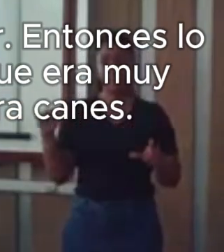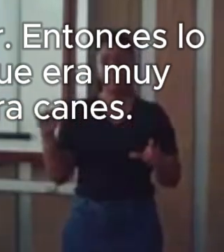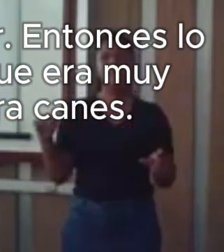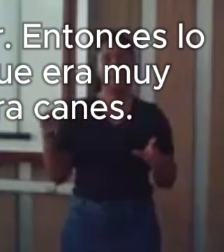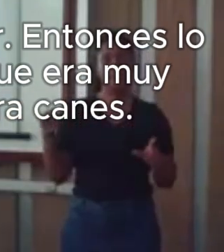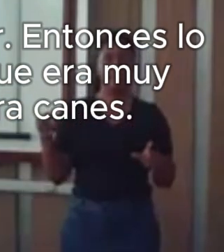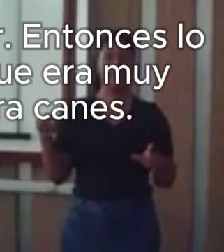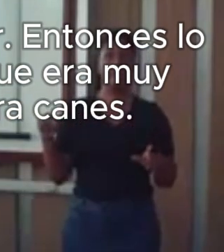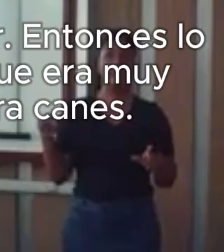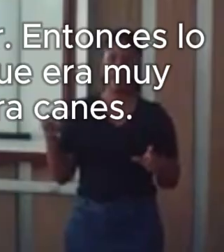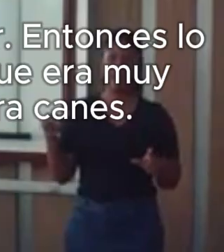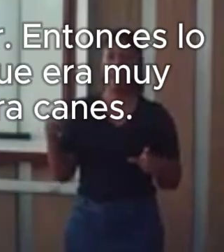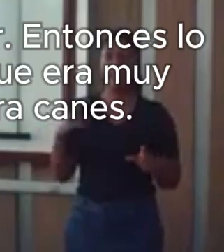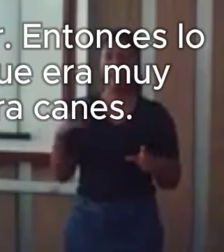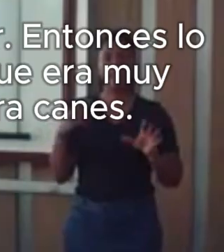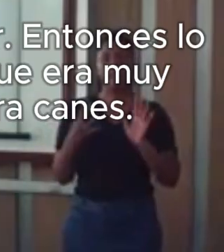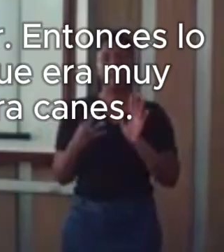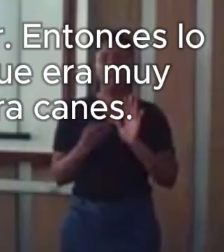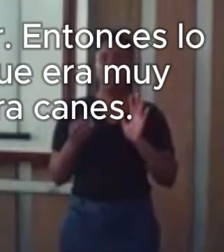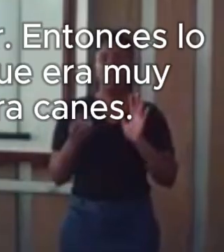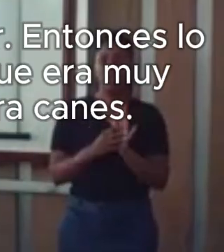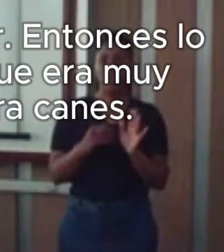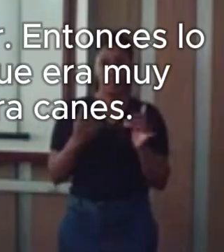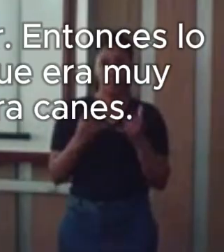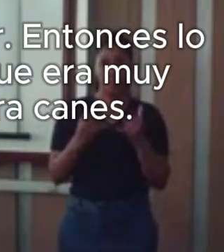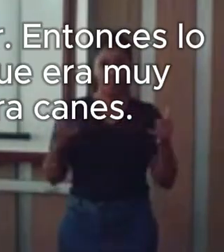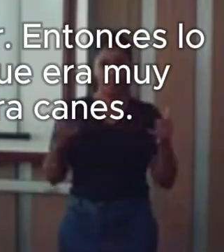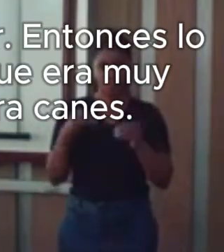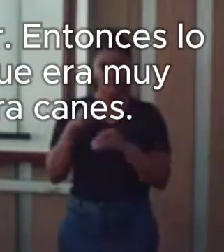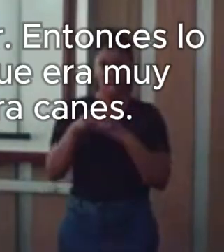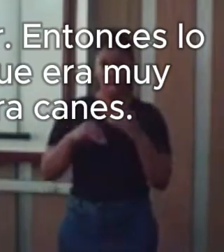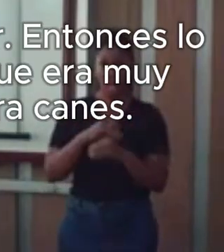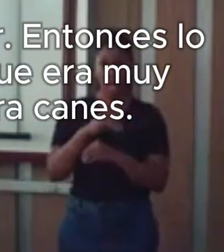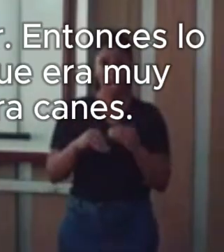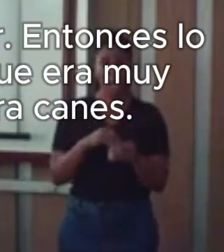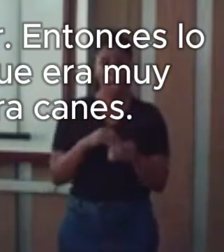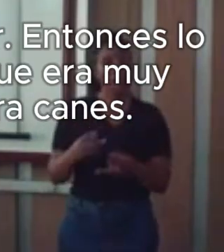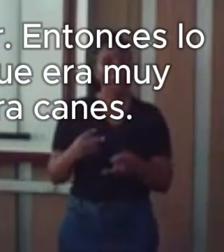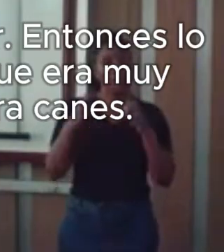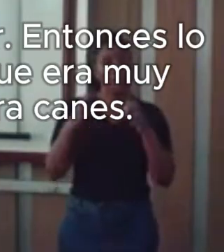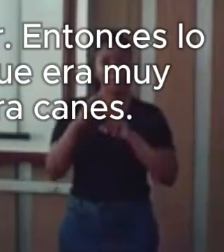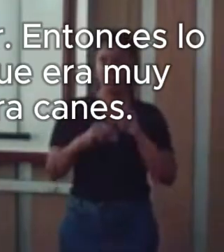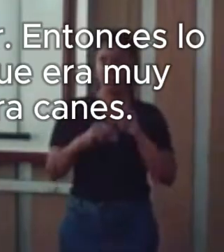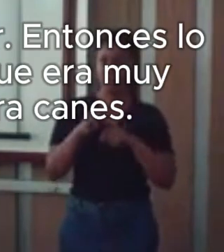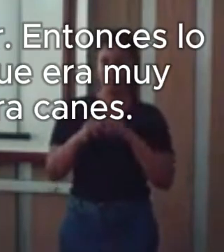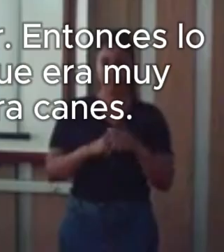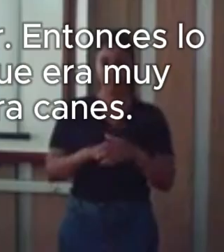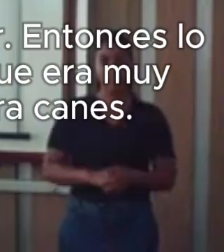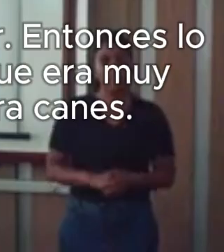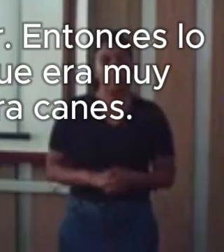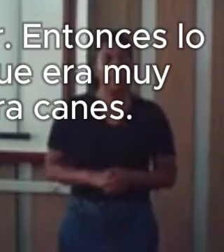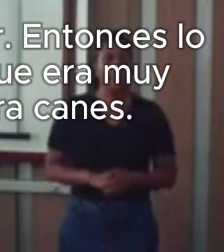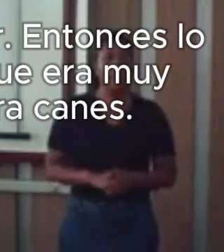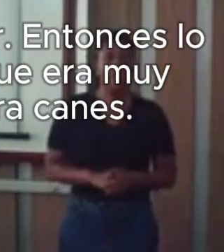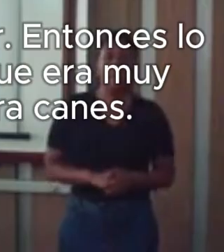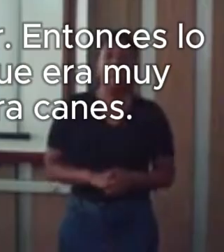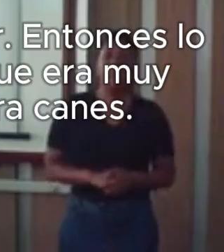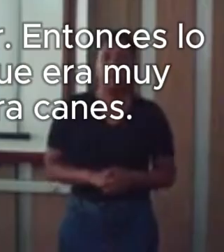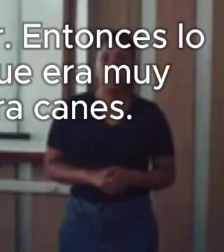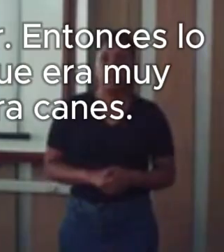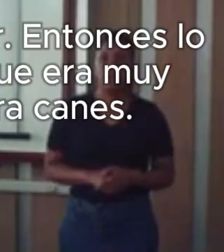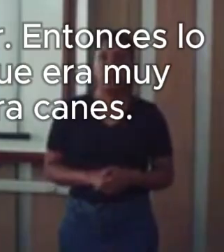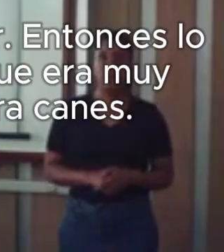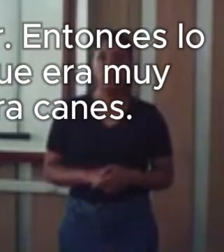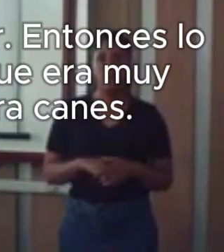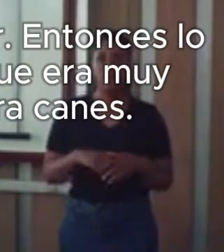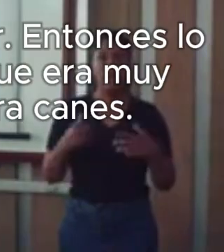modelo de linear misto, e aí viu que era altamente significativo, né, a inflexão que tem são as